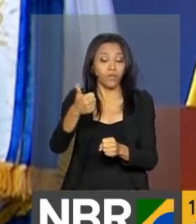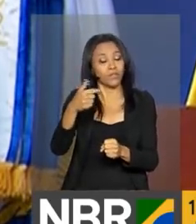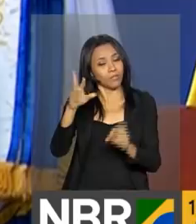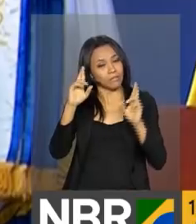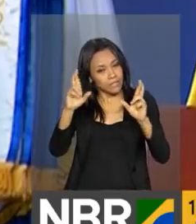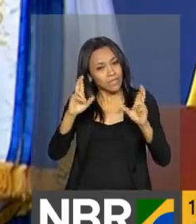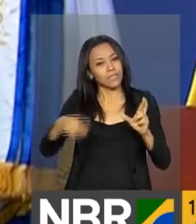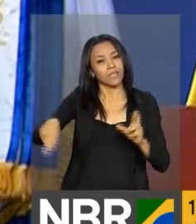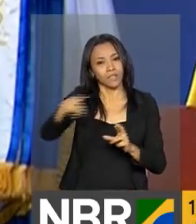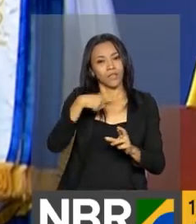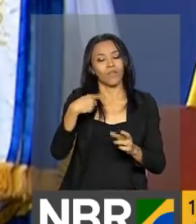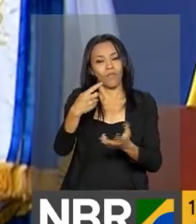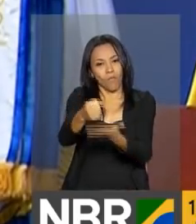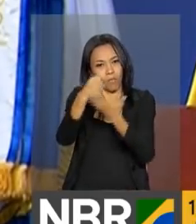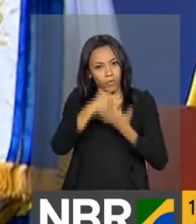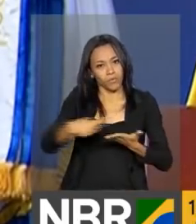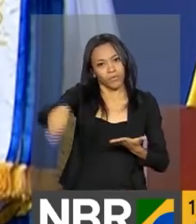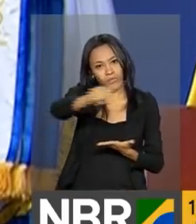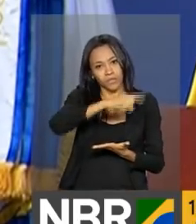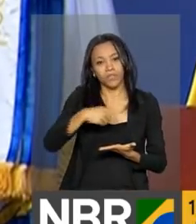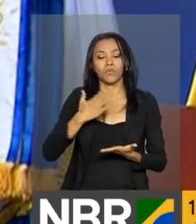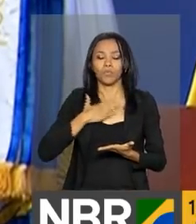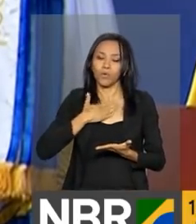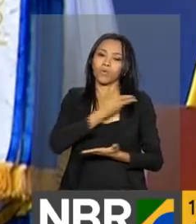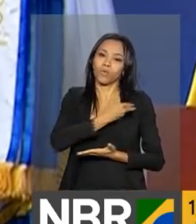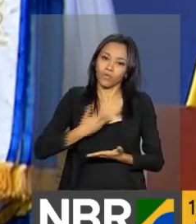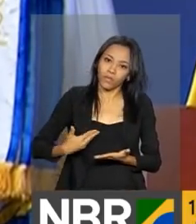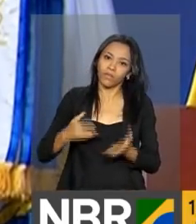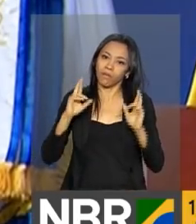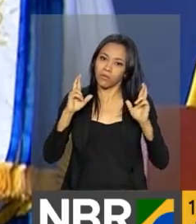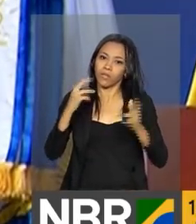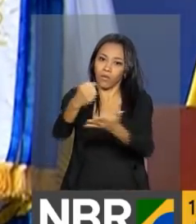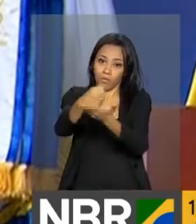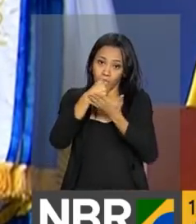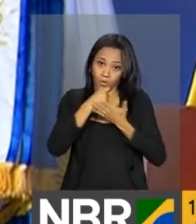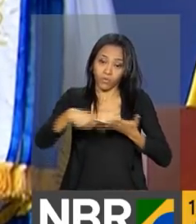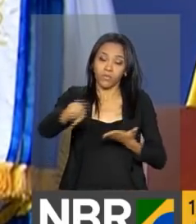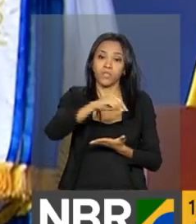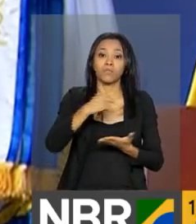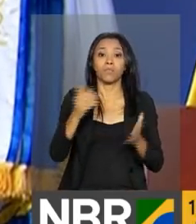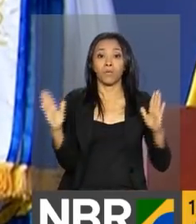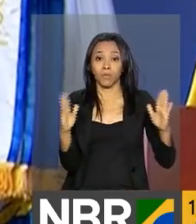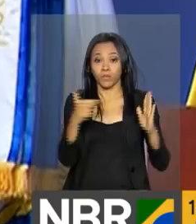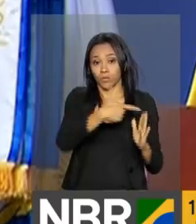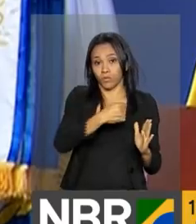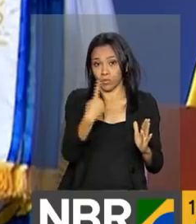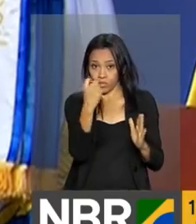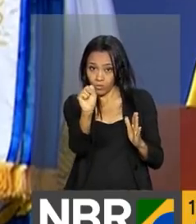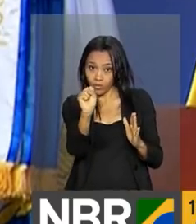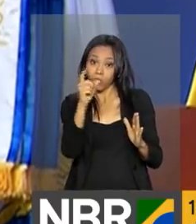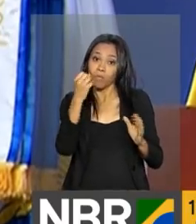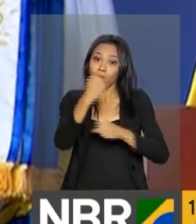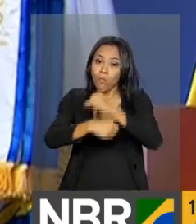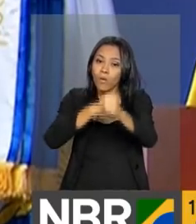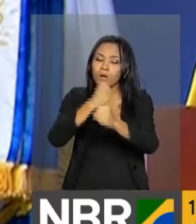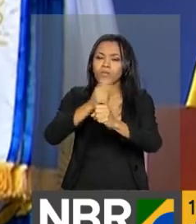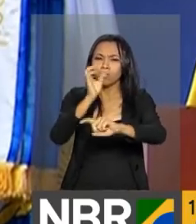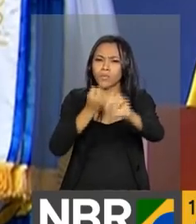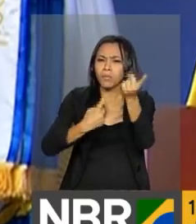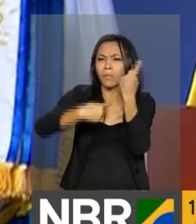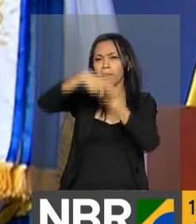com todos os senhores, o meu governo contará com todos os senhores e senhoras, para que 2018 seja um ano de prosperidade